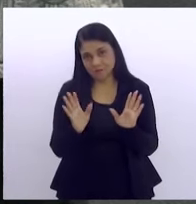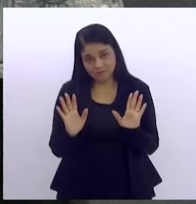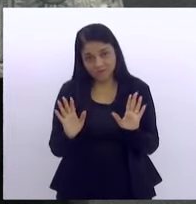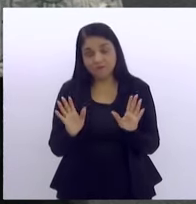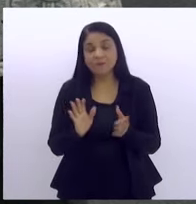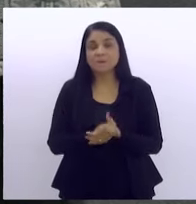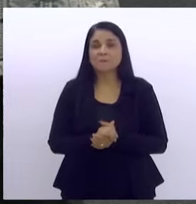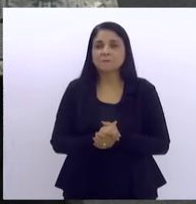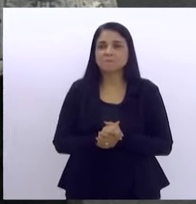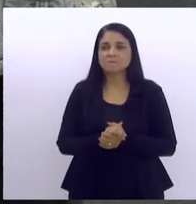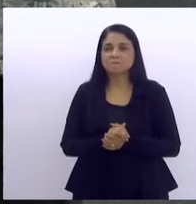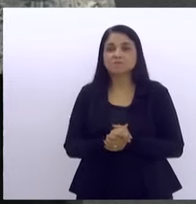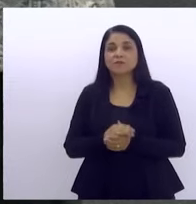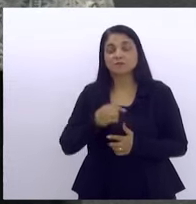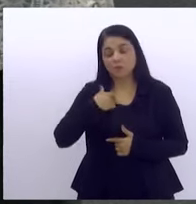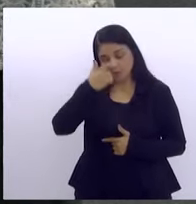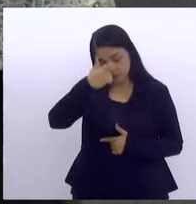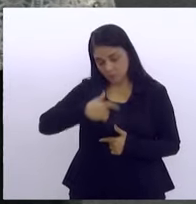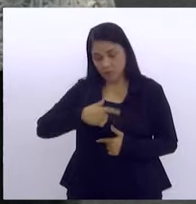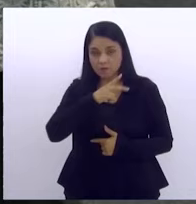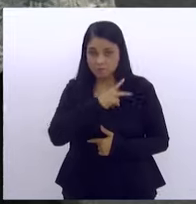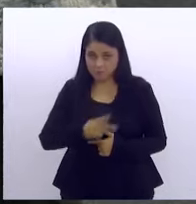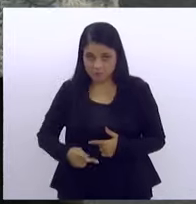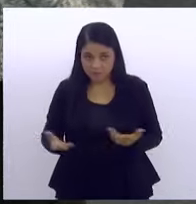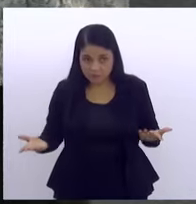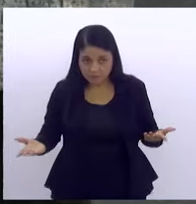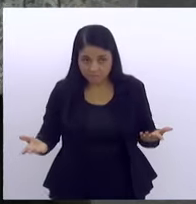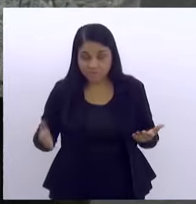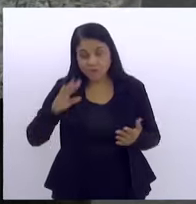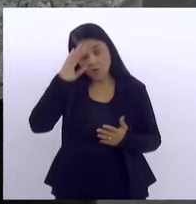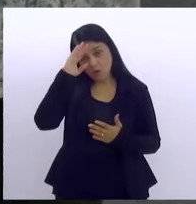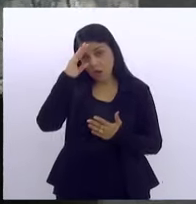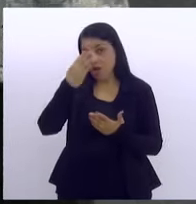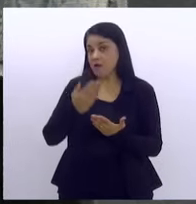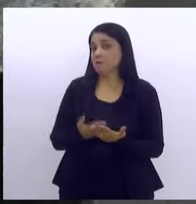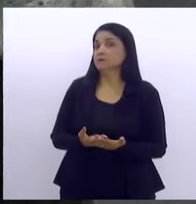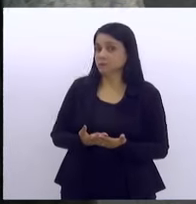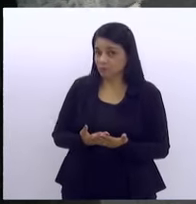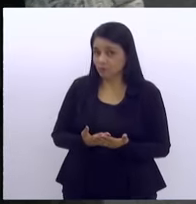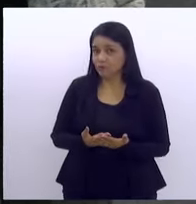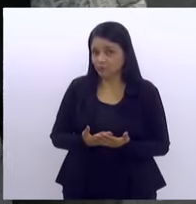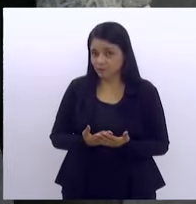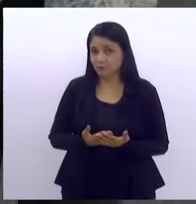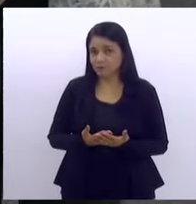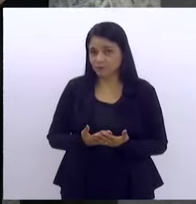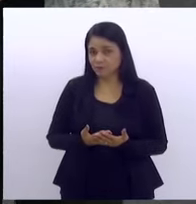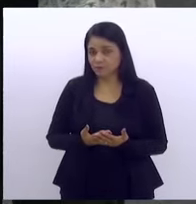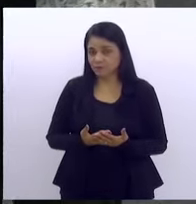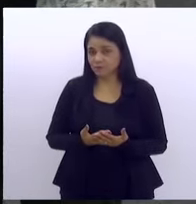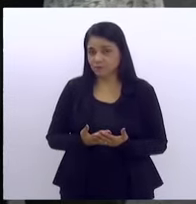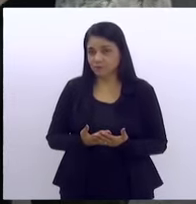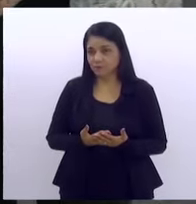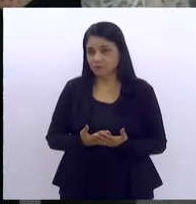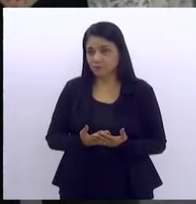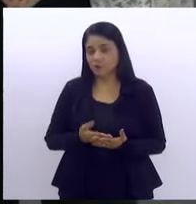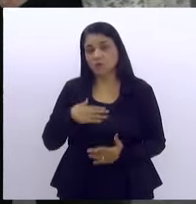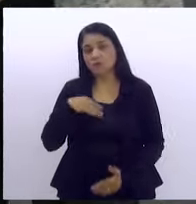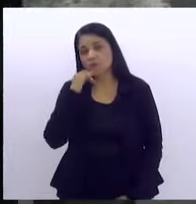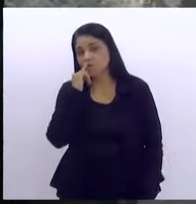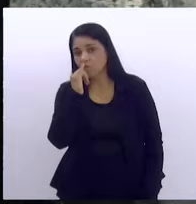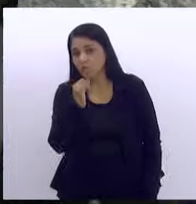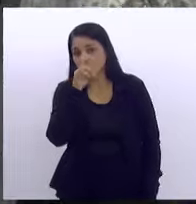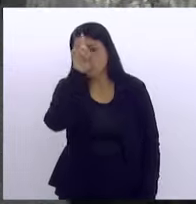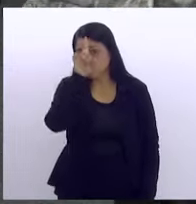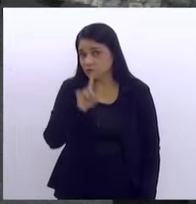eu aqui dizendo que estou acreditando, né, no que afirmou a direção